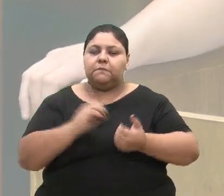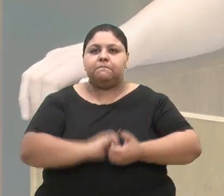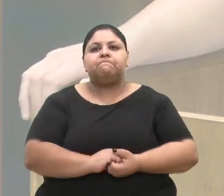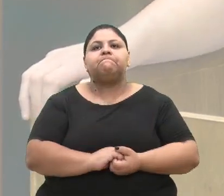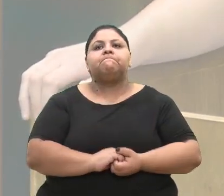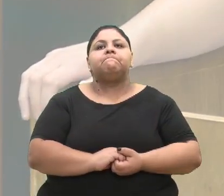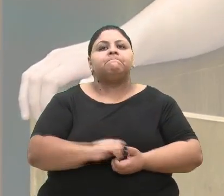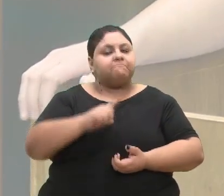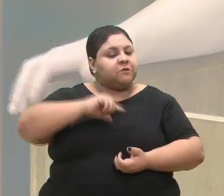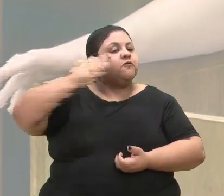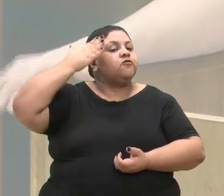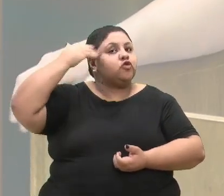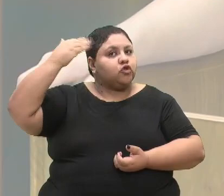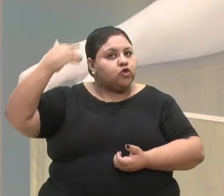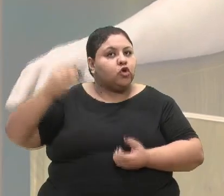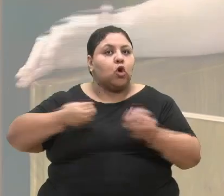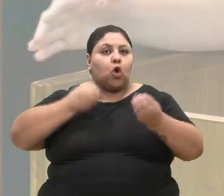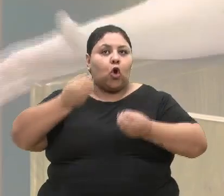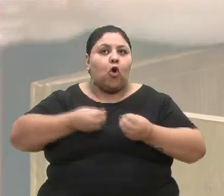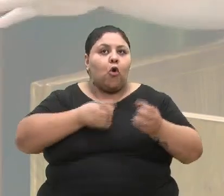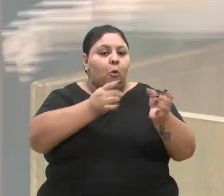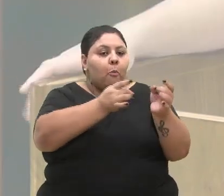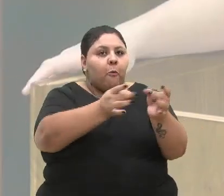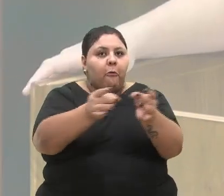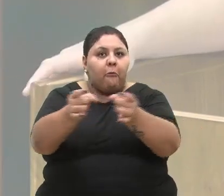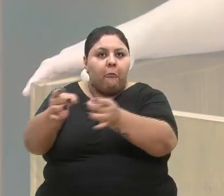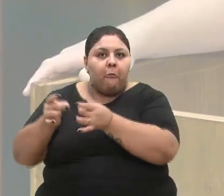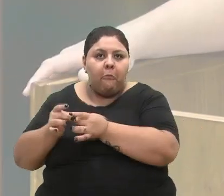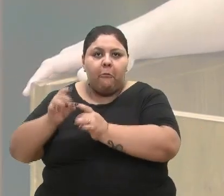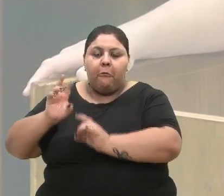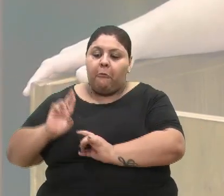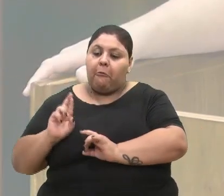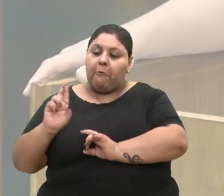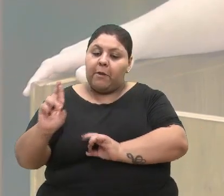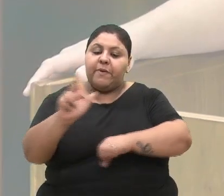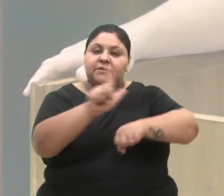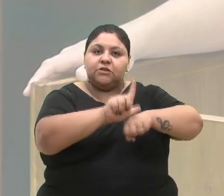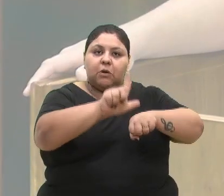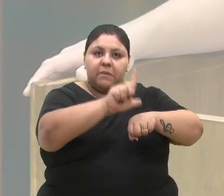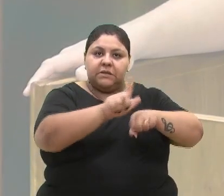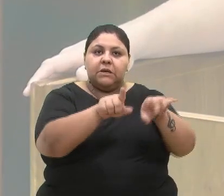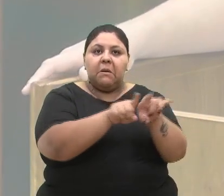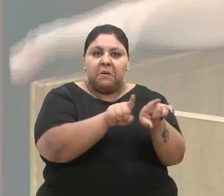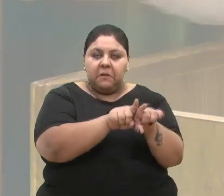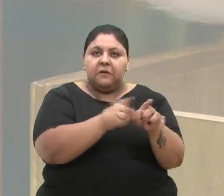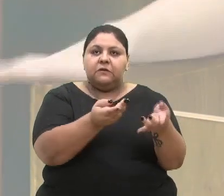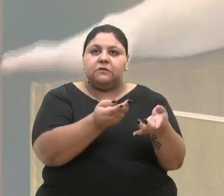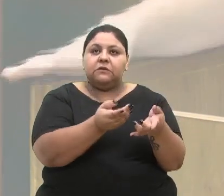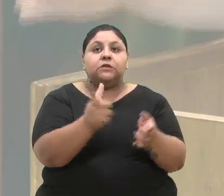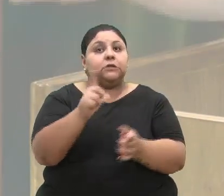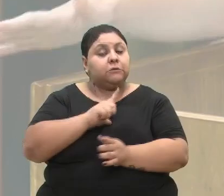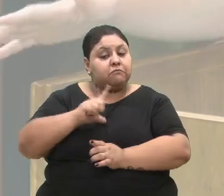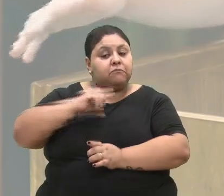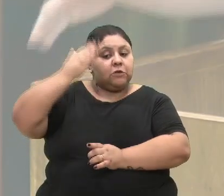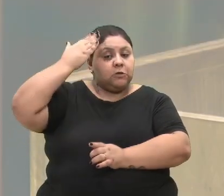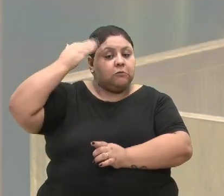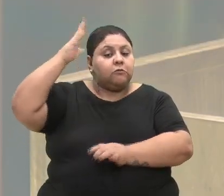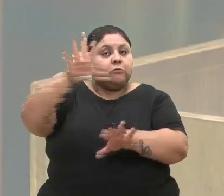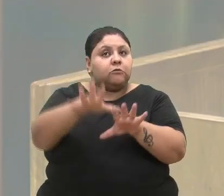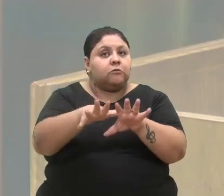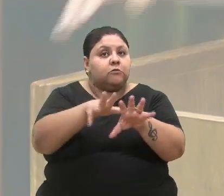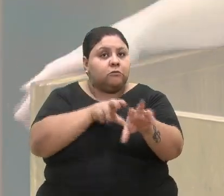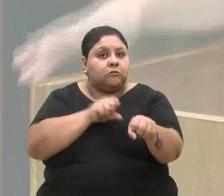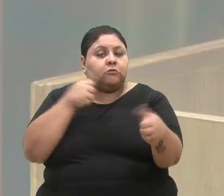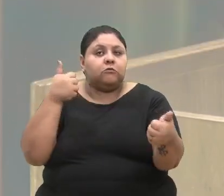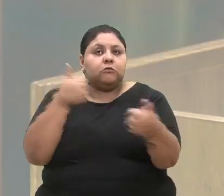Tive sucesso como vendedor, tive sucesso como representante comercial, tive sucesso, minha formação,